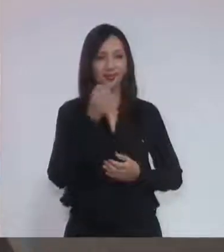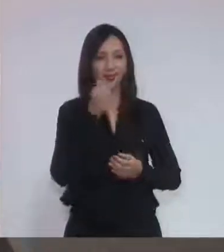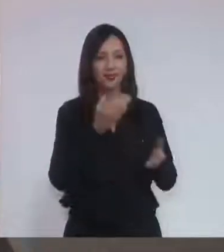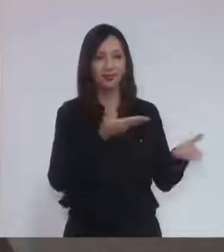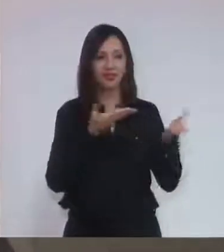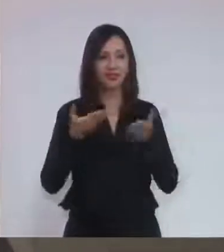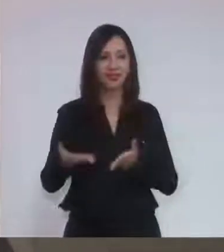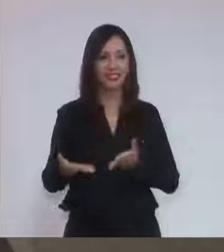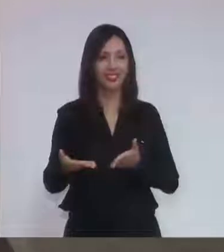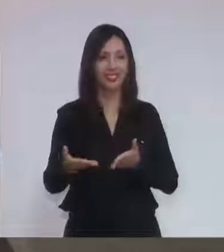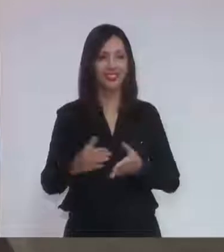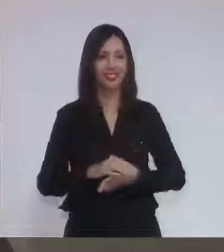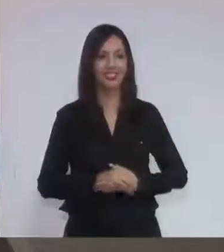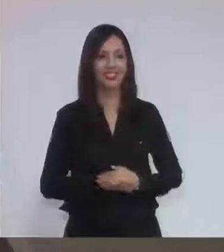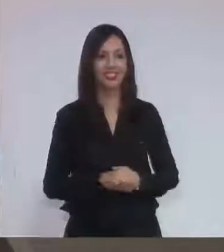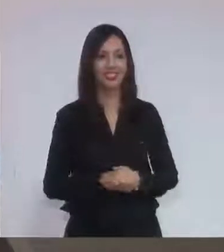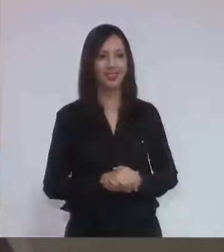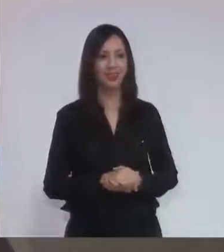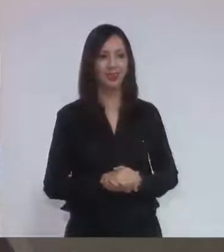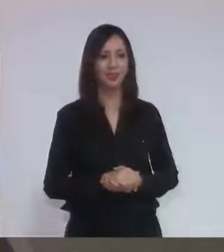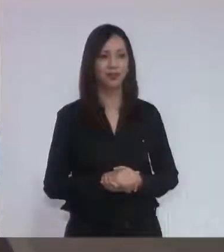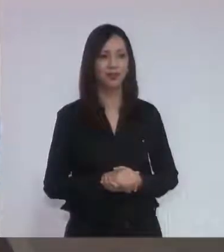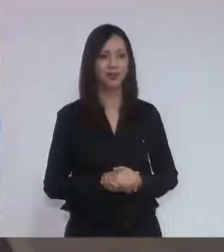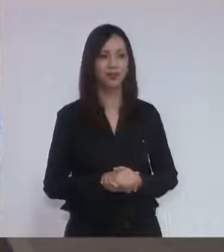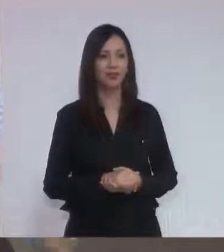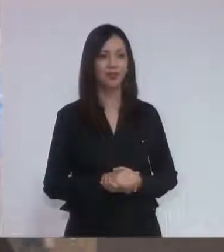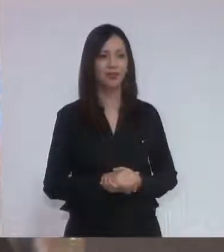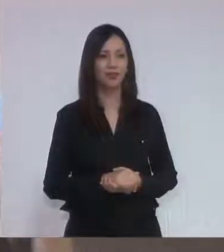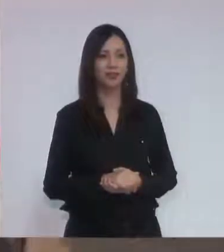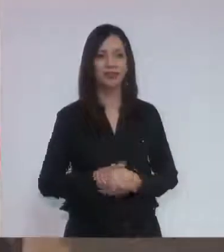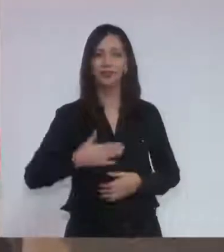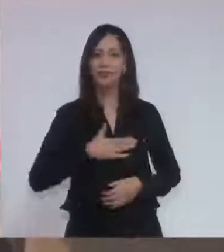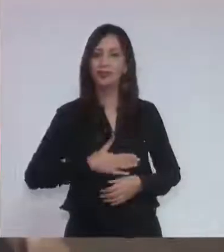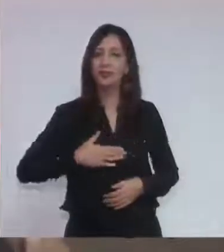bem-vindos a esta casa, não é? Então, quero começar